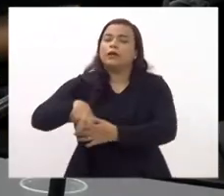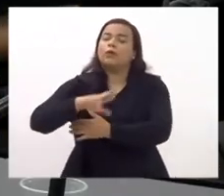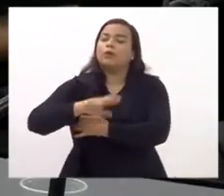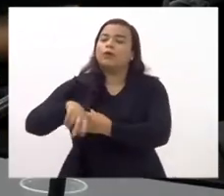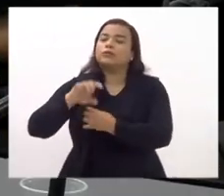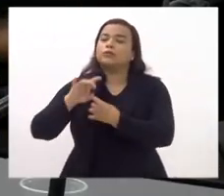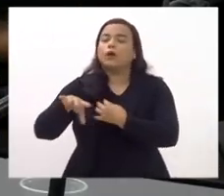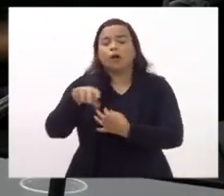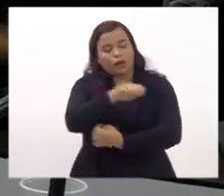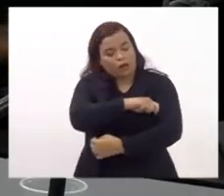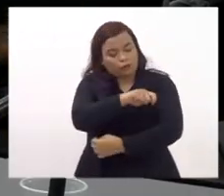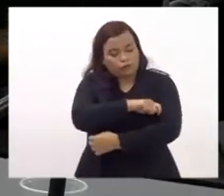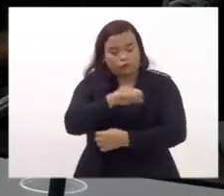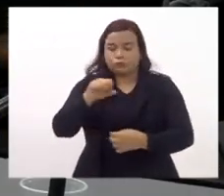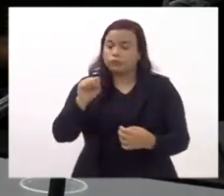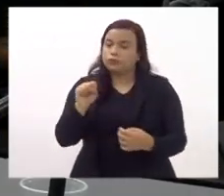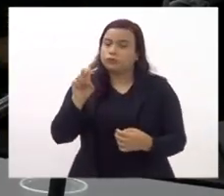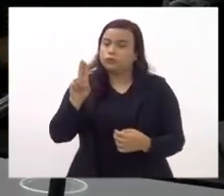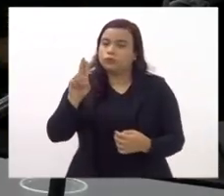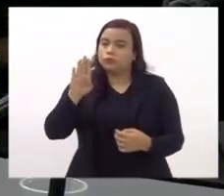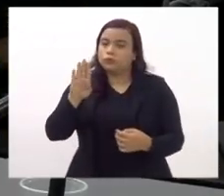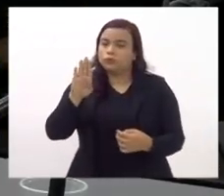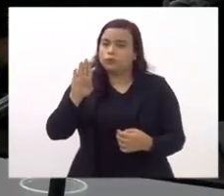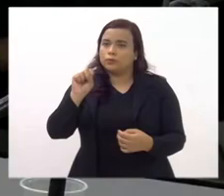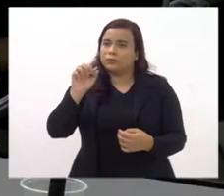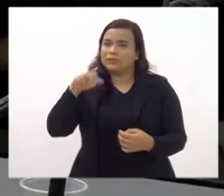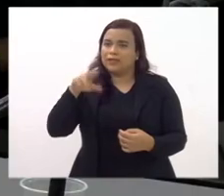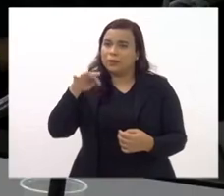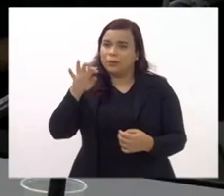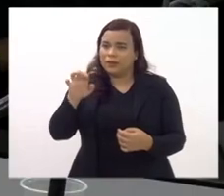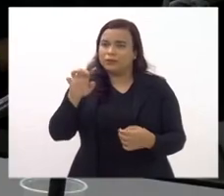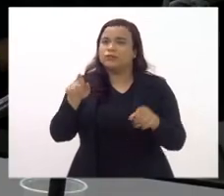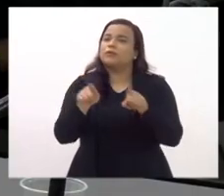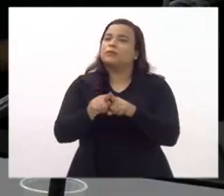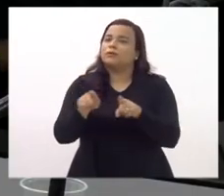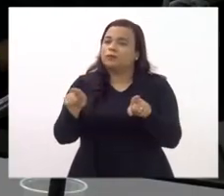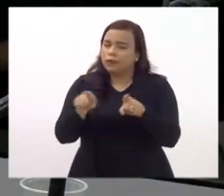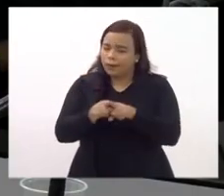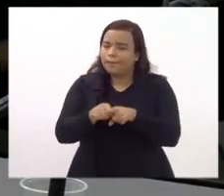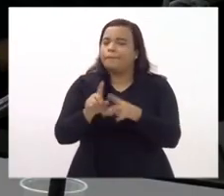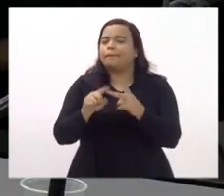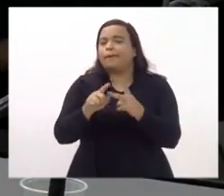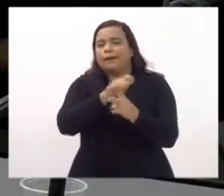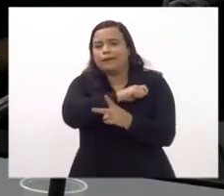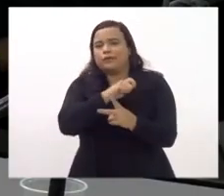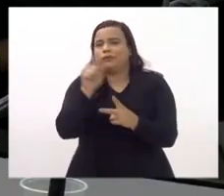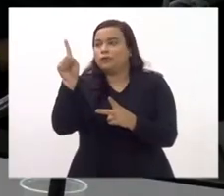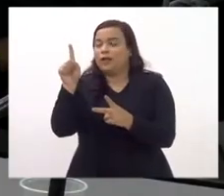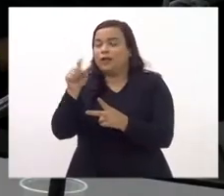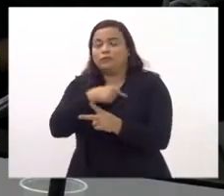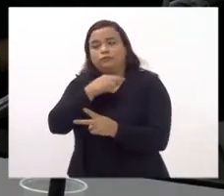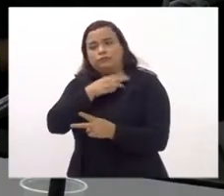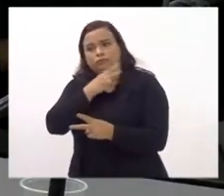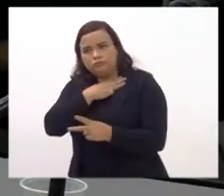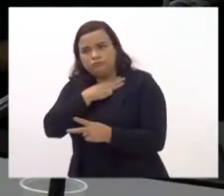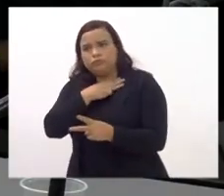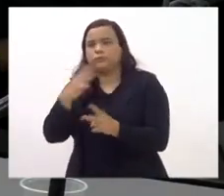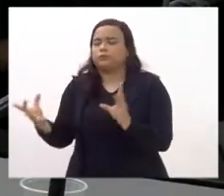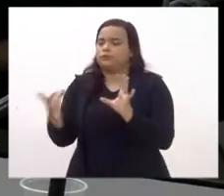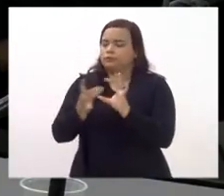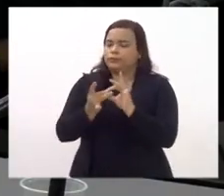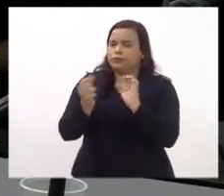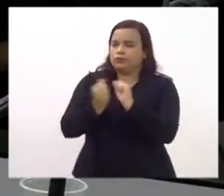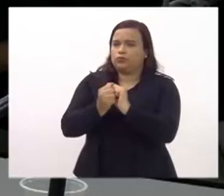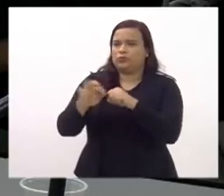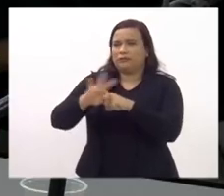não são apenas os alunos do subsequente, mas também do concomitante, ou seja, aqueles que fazem, junto com o ensino médio, um curso técnico